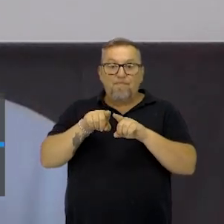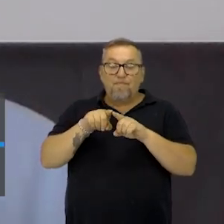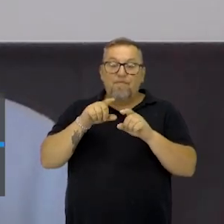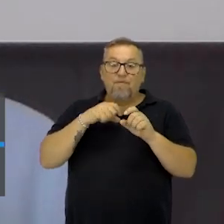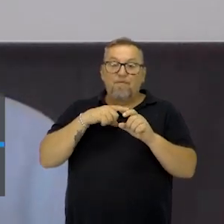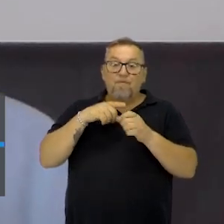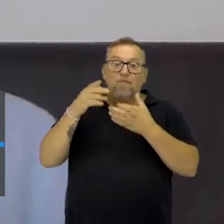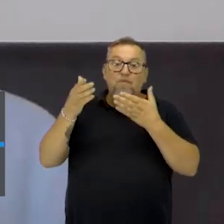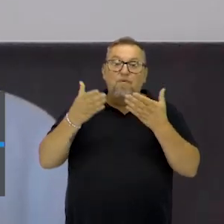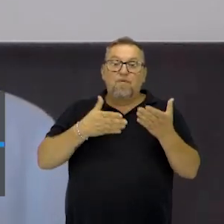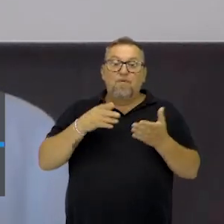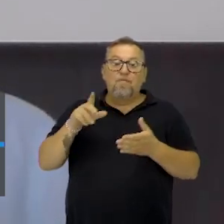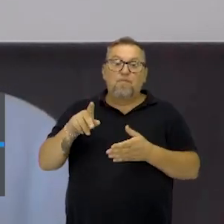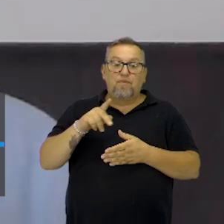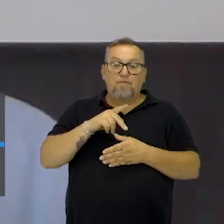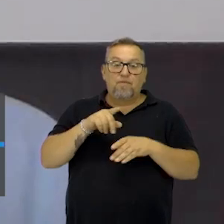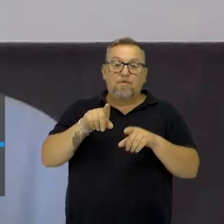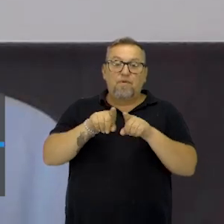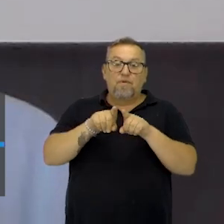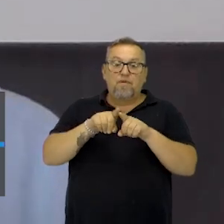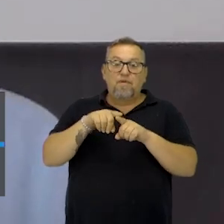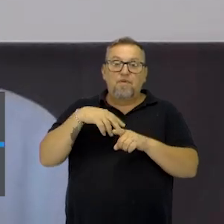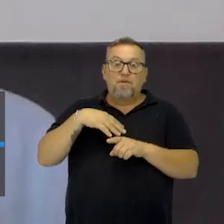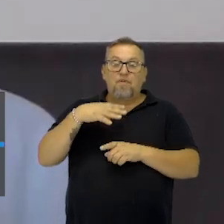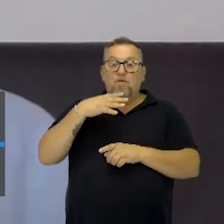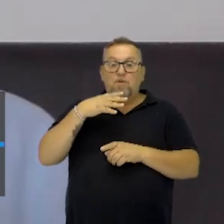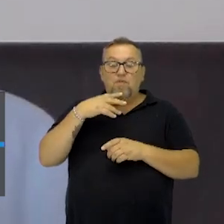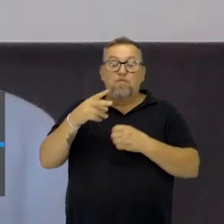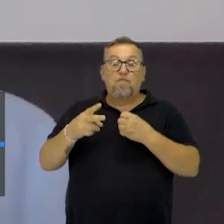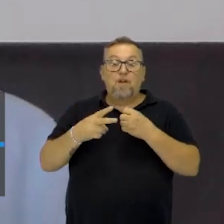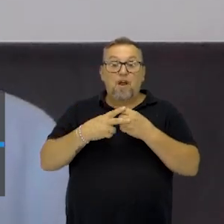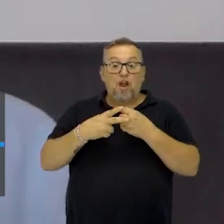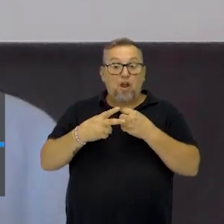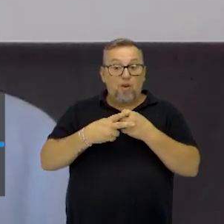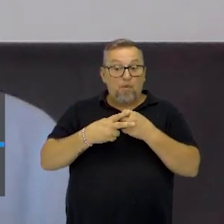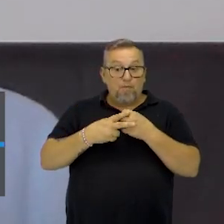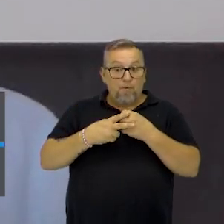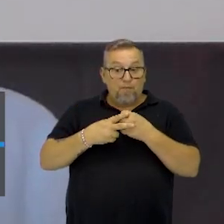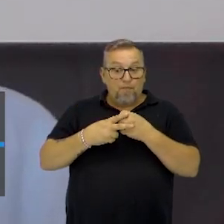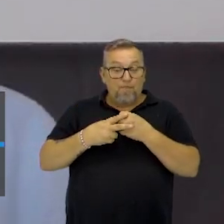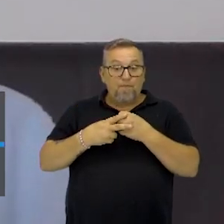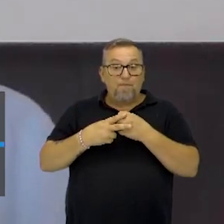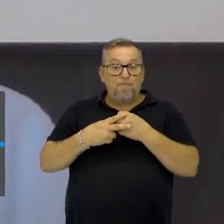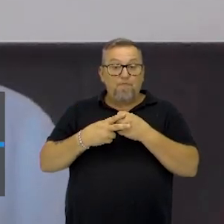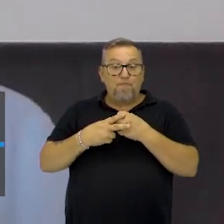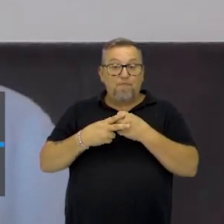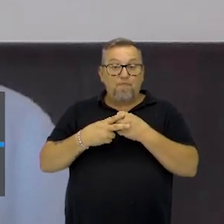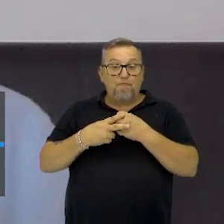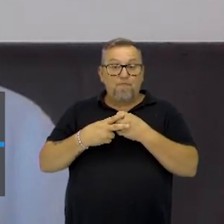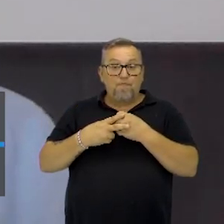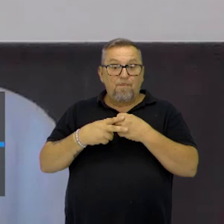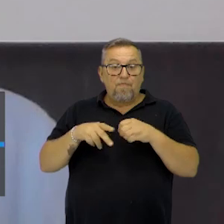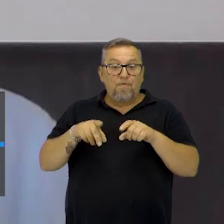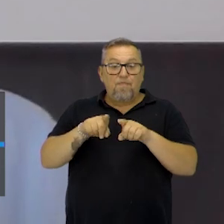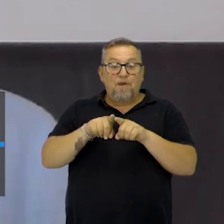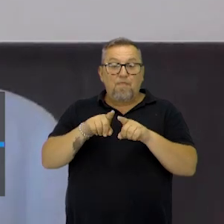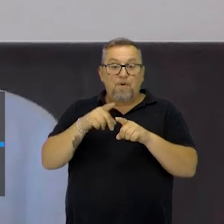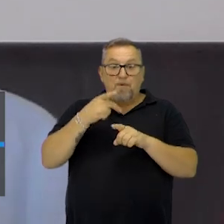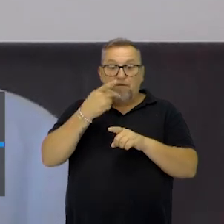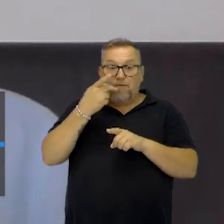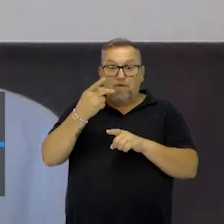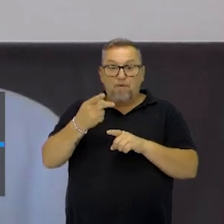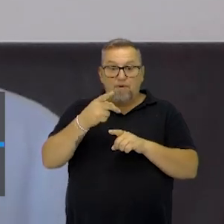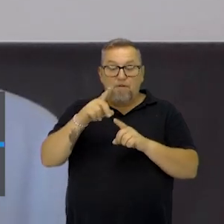que você trouxe, professor, né, a questão dos verbos, né, buscar aí essa questão de ser o